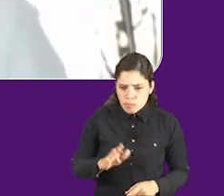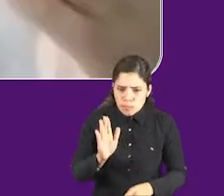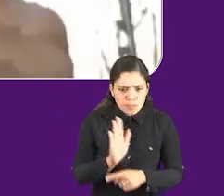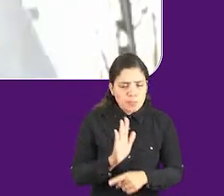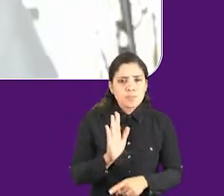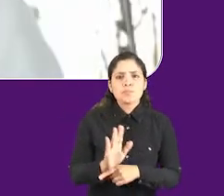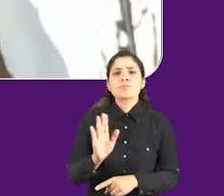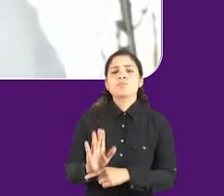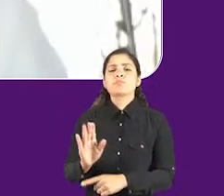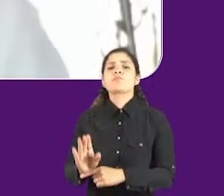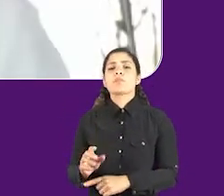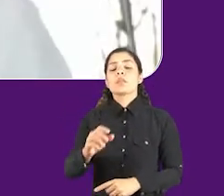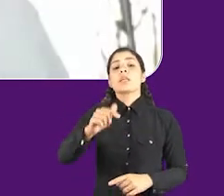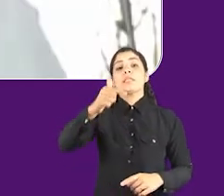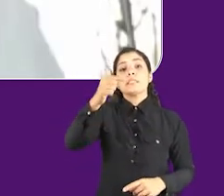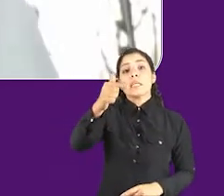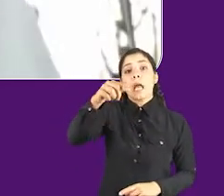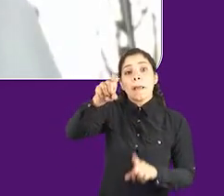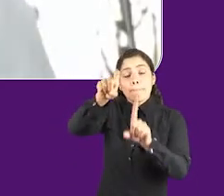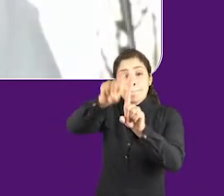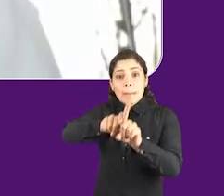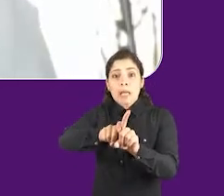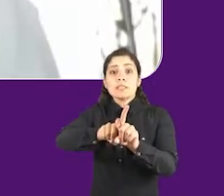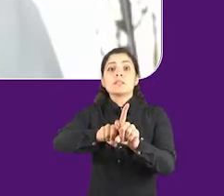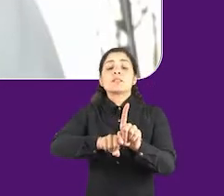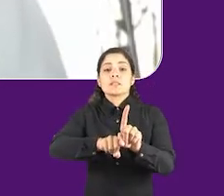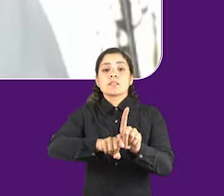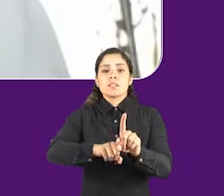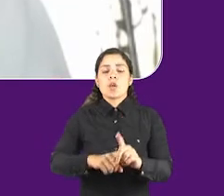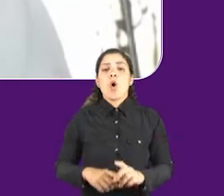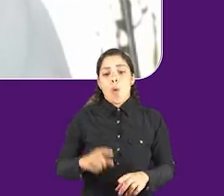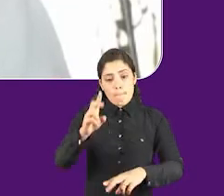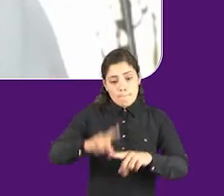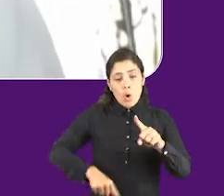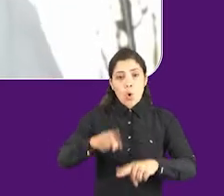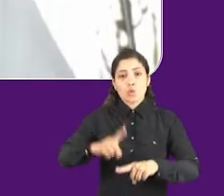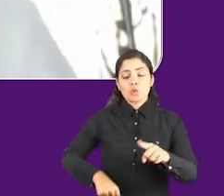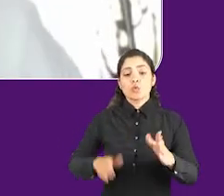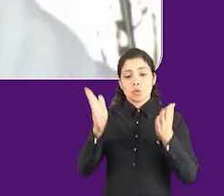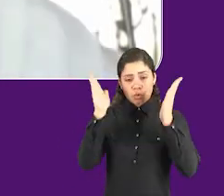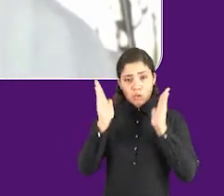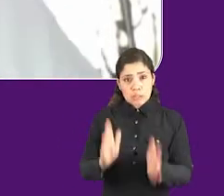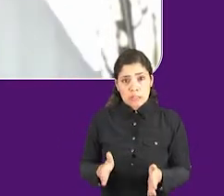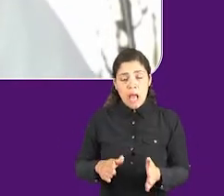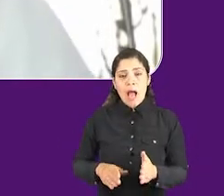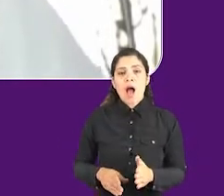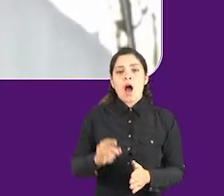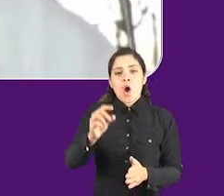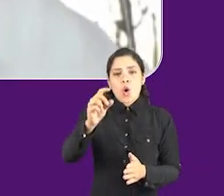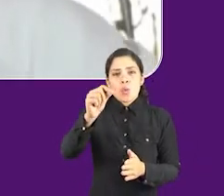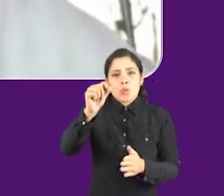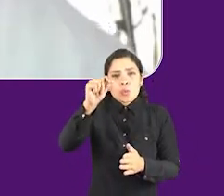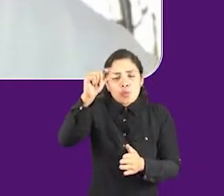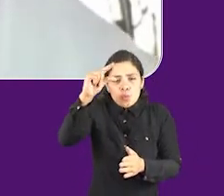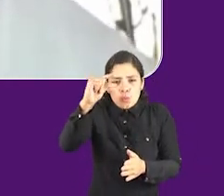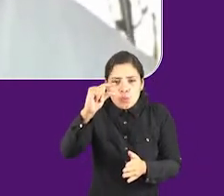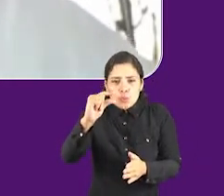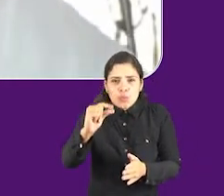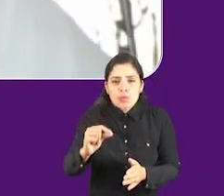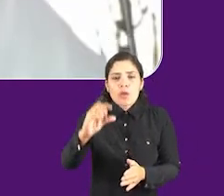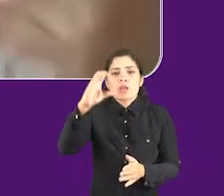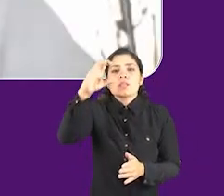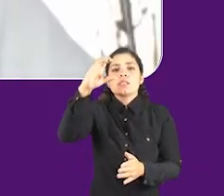consegue economizar mais emissão de CO2 do que pode necessário para produzir ele e como eles oração fica aí tá